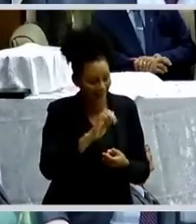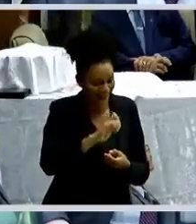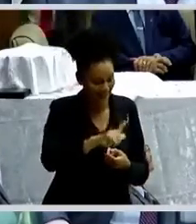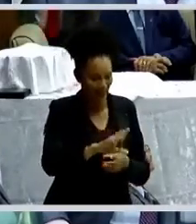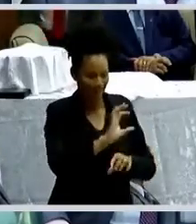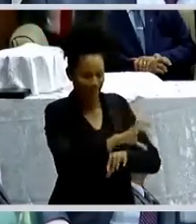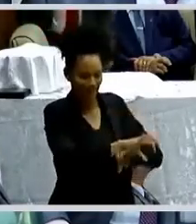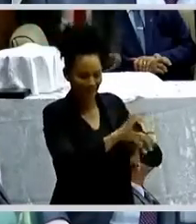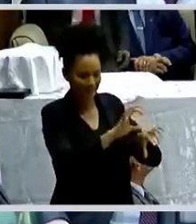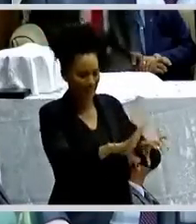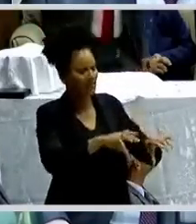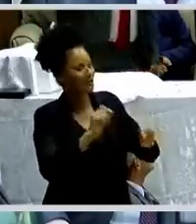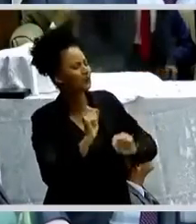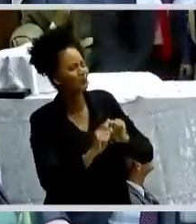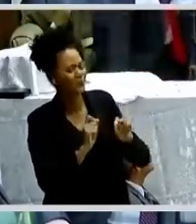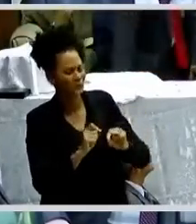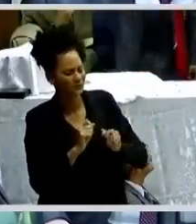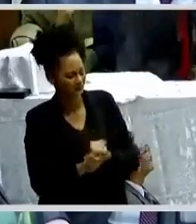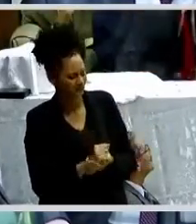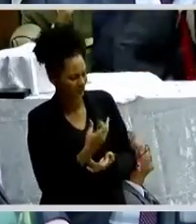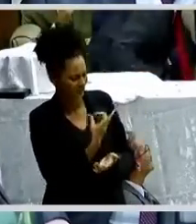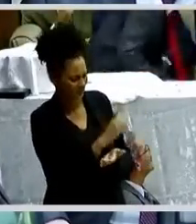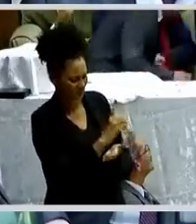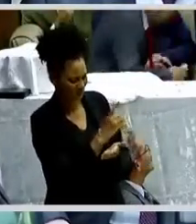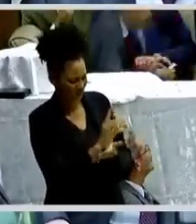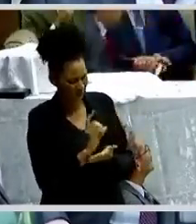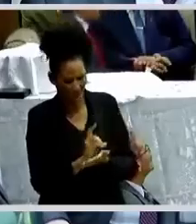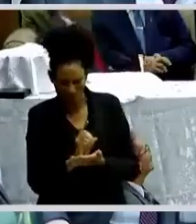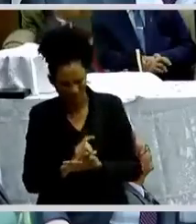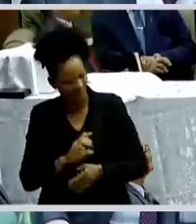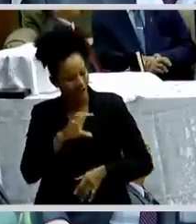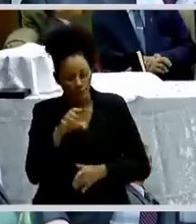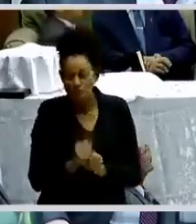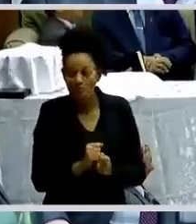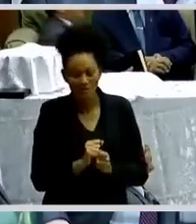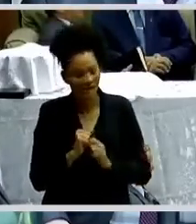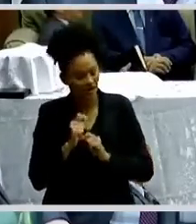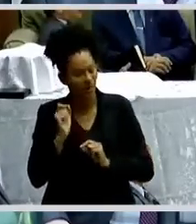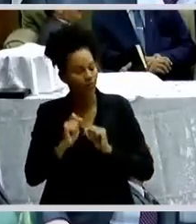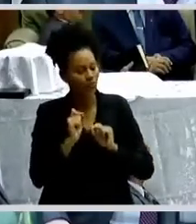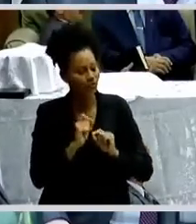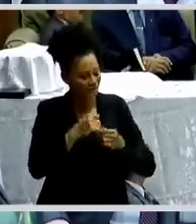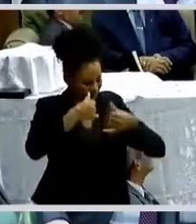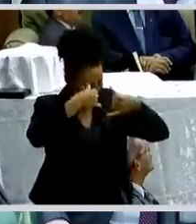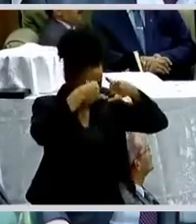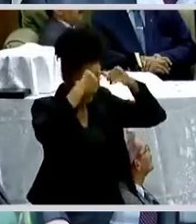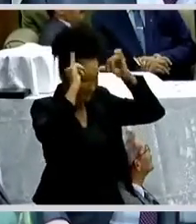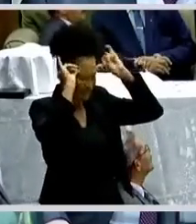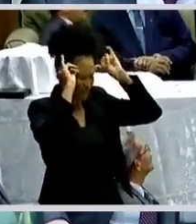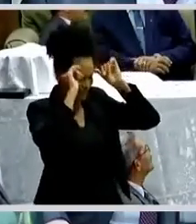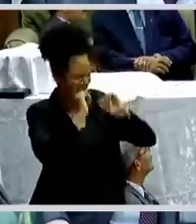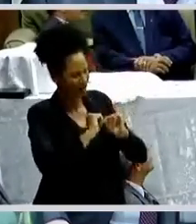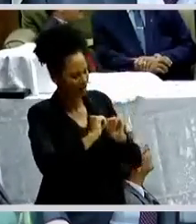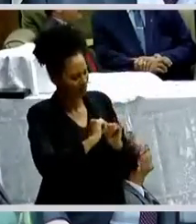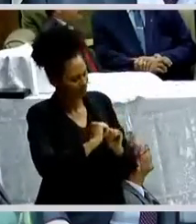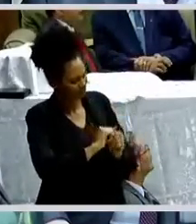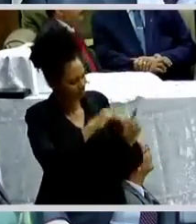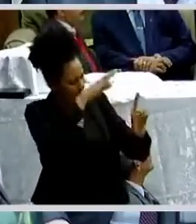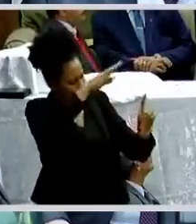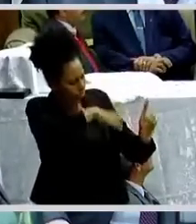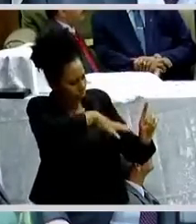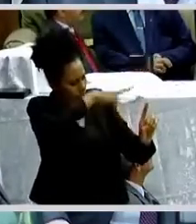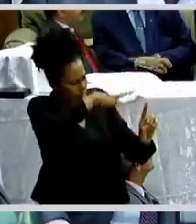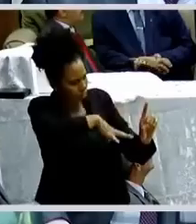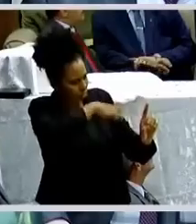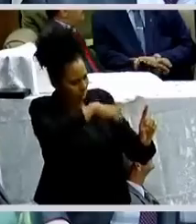adoração aos deuses que tiraram o povo do Egito, ou seja, os bezerros de ouro. Então o